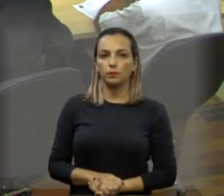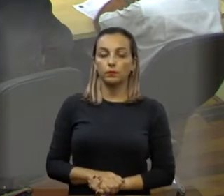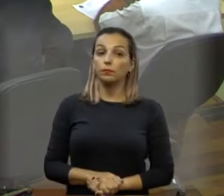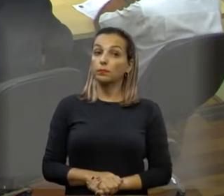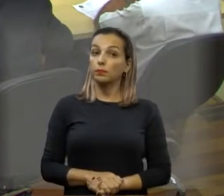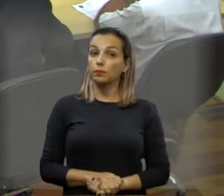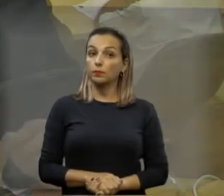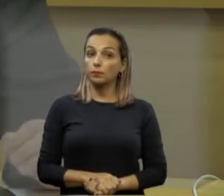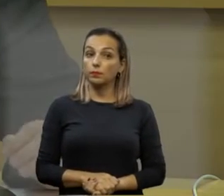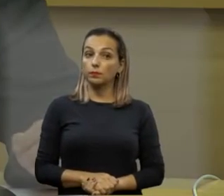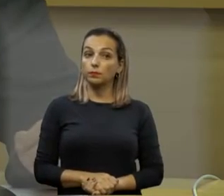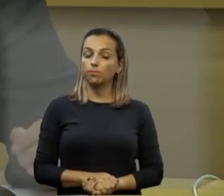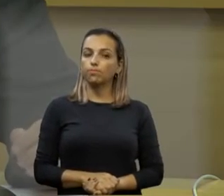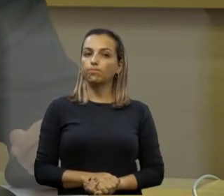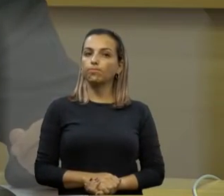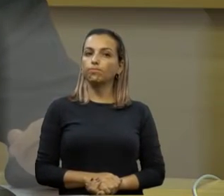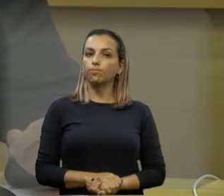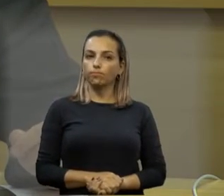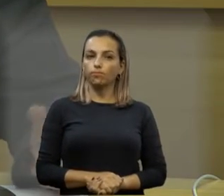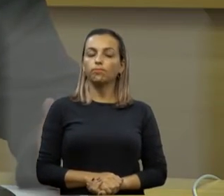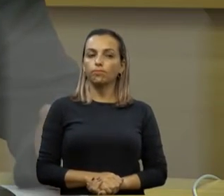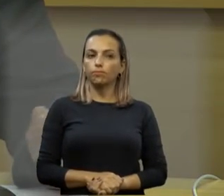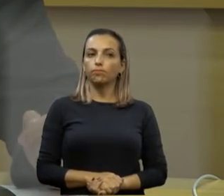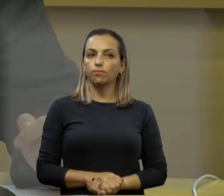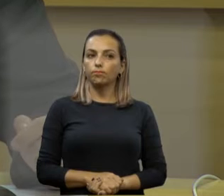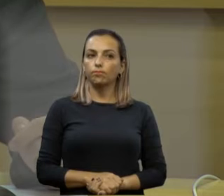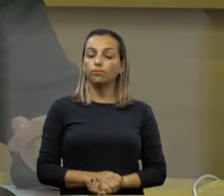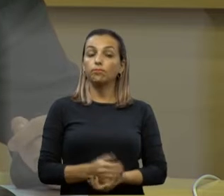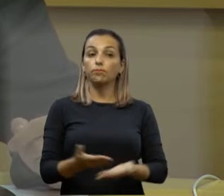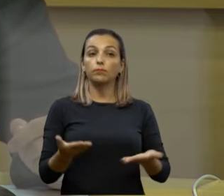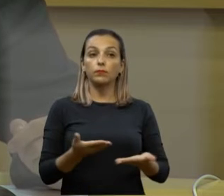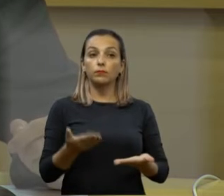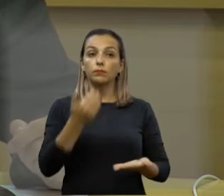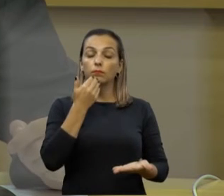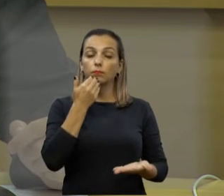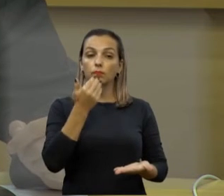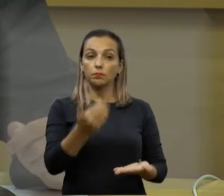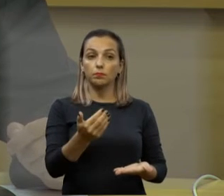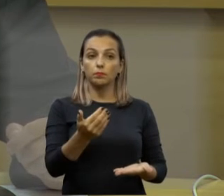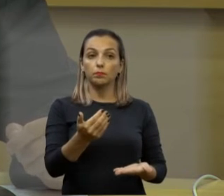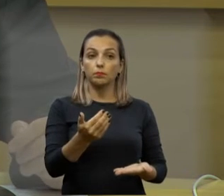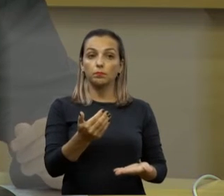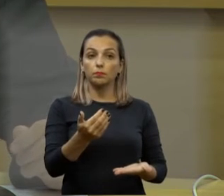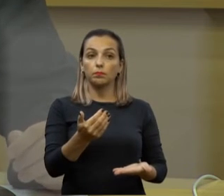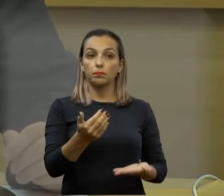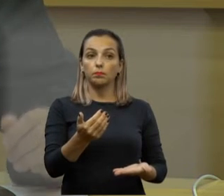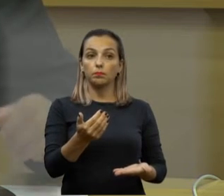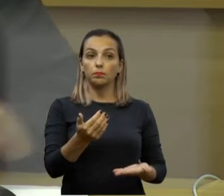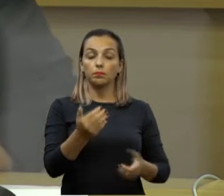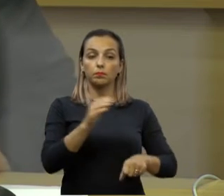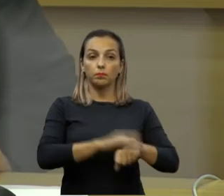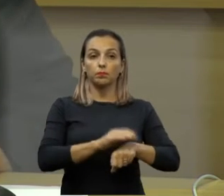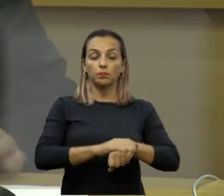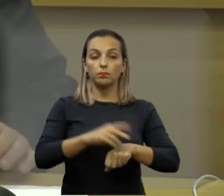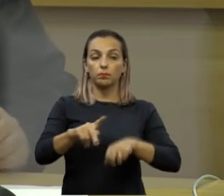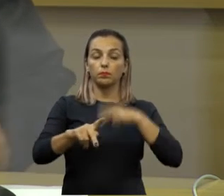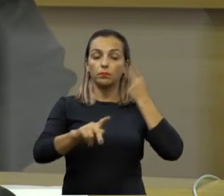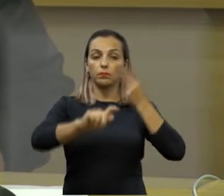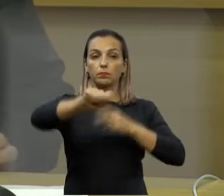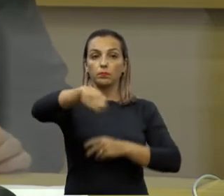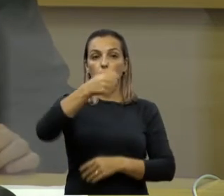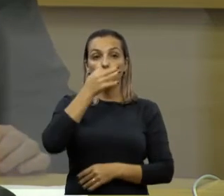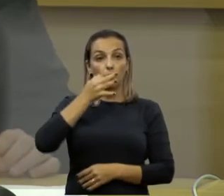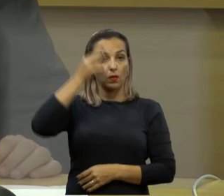vamos em atendimento ao pedido da questão de Hora da vereadora Fabi